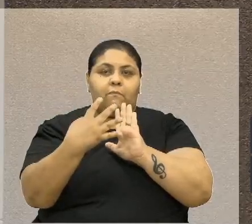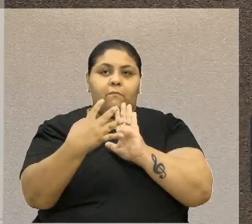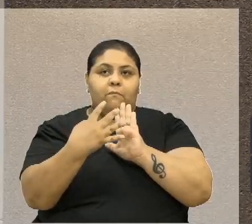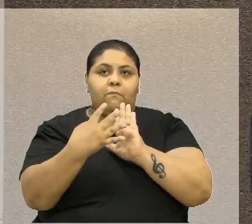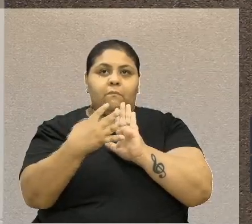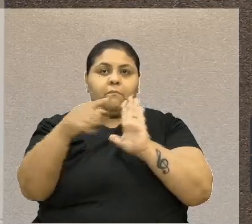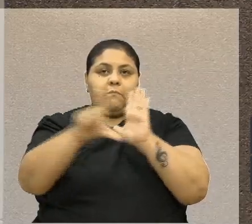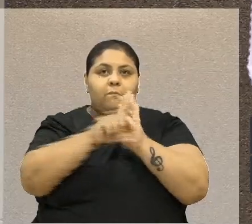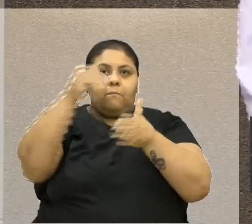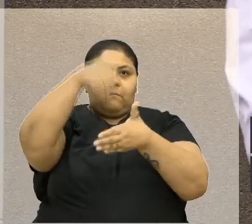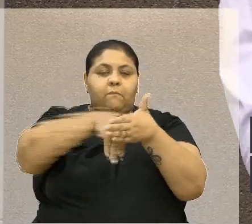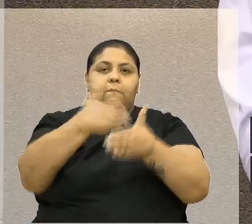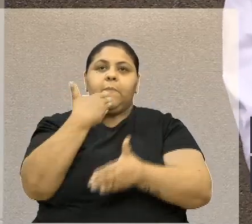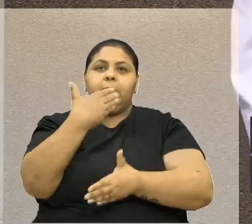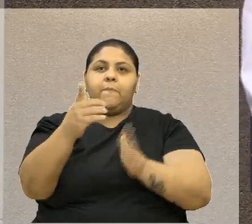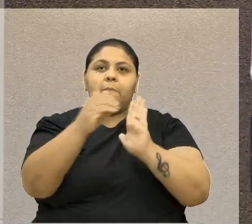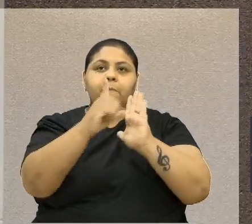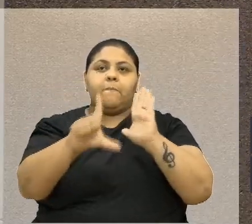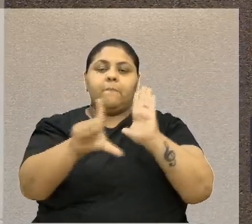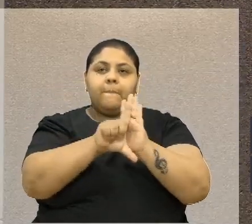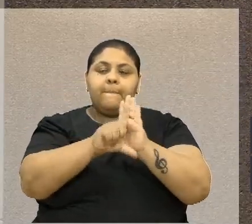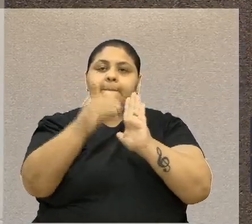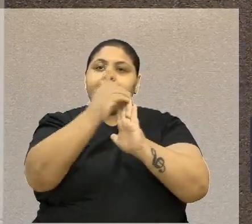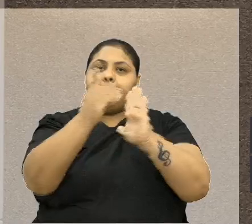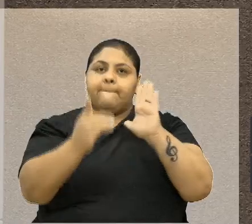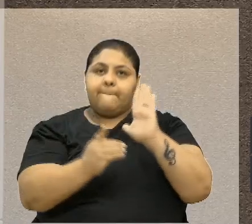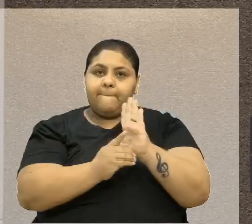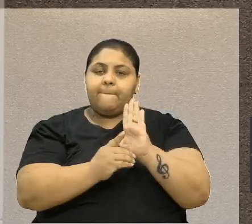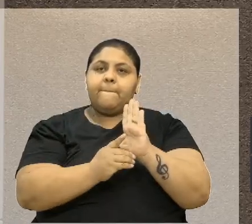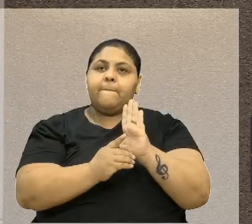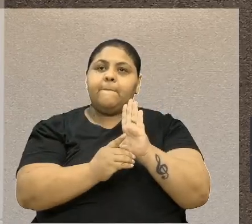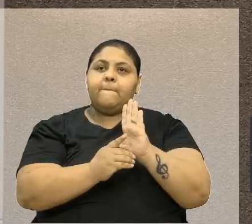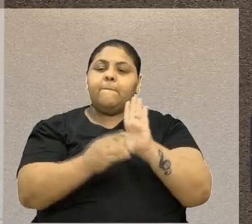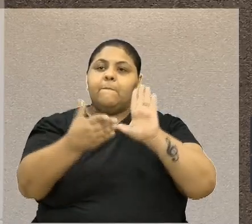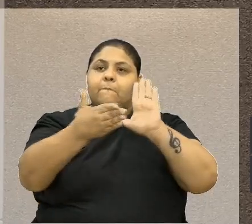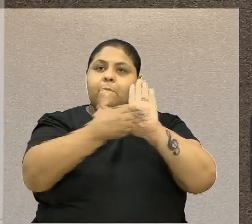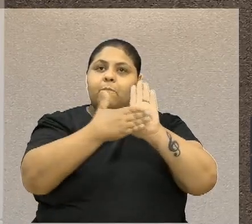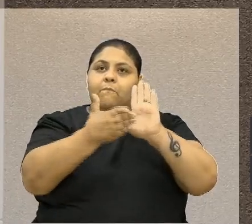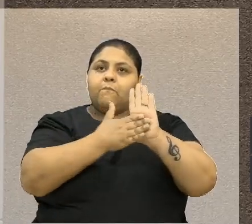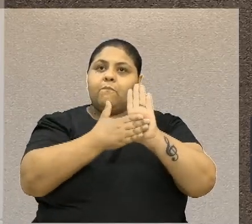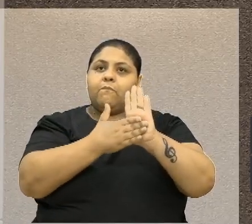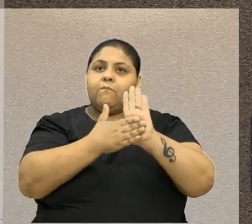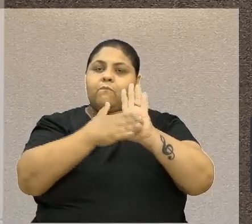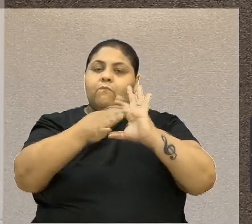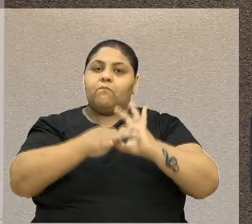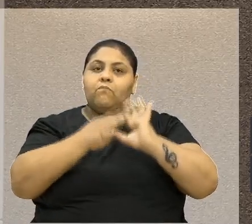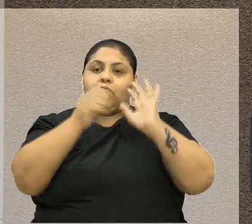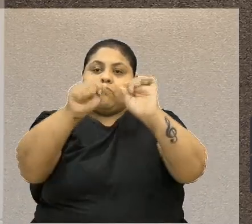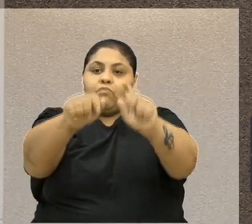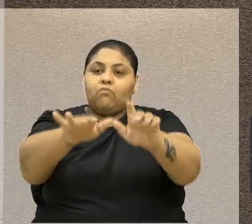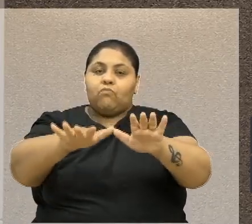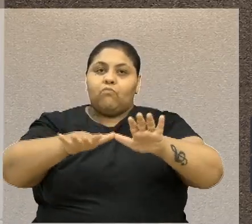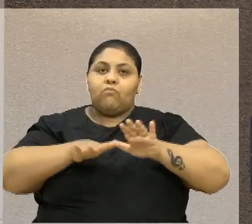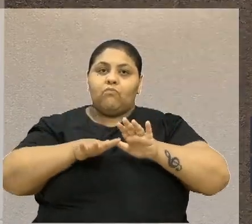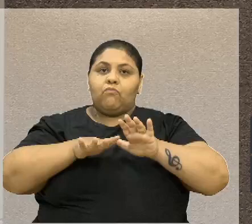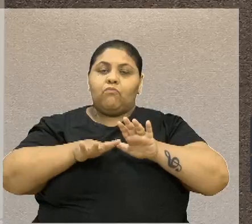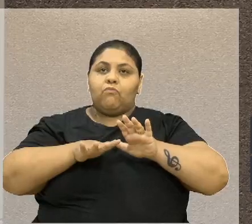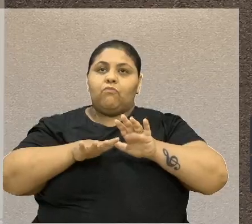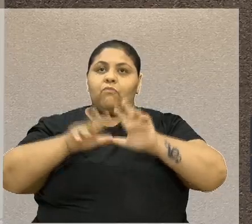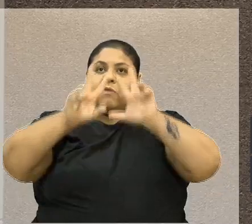Interno determina que o projeto de decreto legislativo é a proposição destinada à deliberação do plenário sobre matérias de